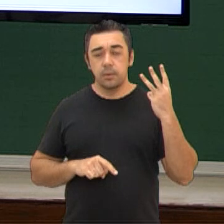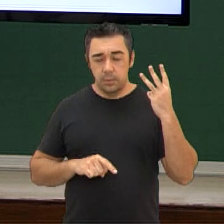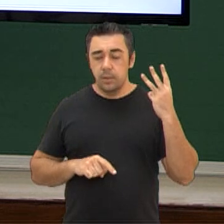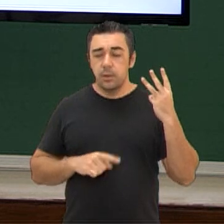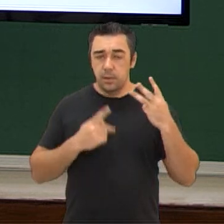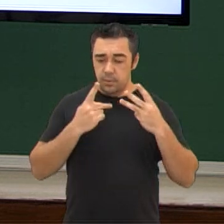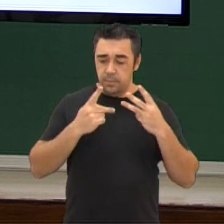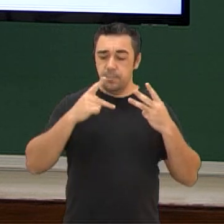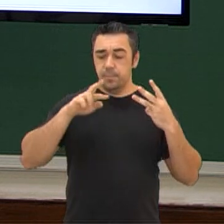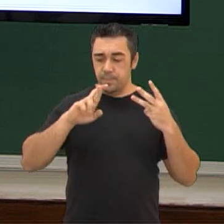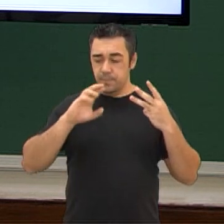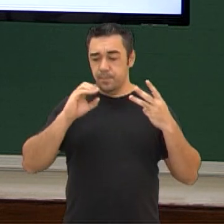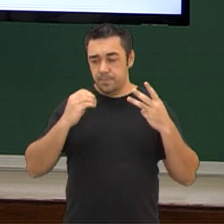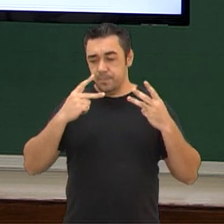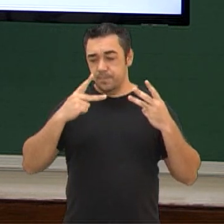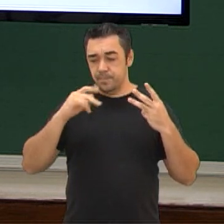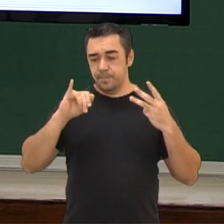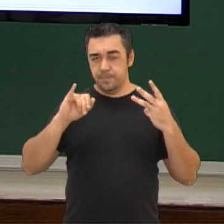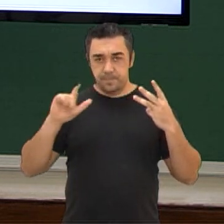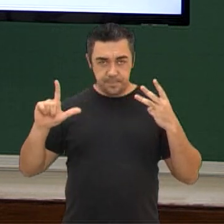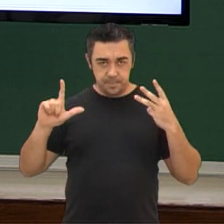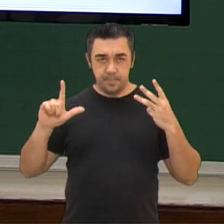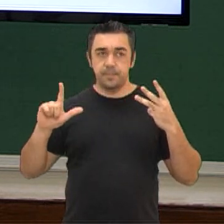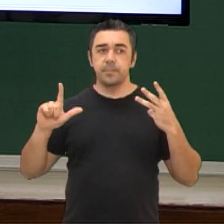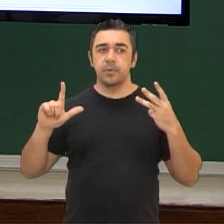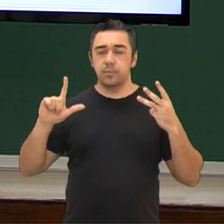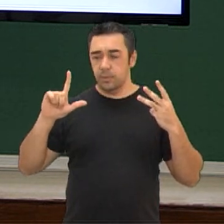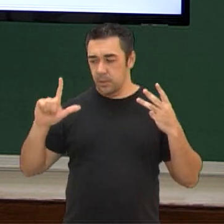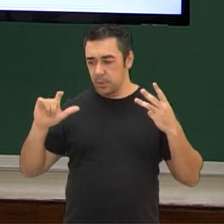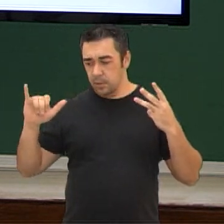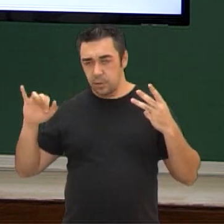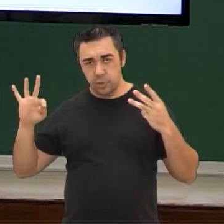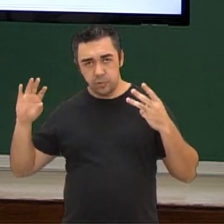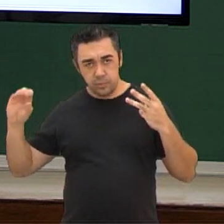possui, então, 3 carbonos, certo?